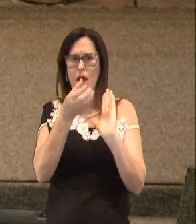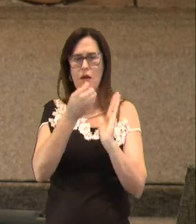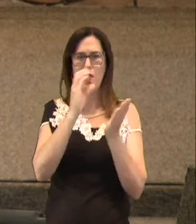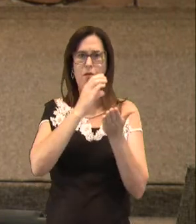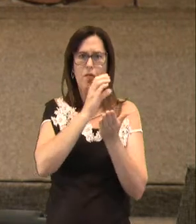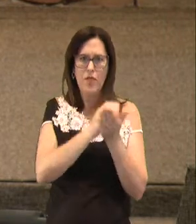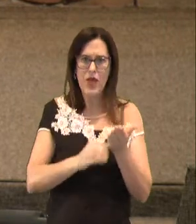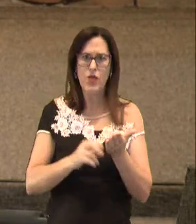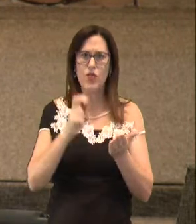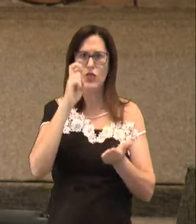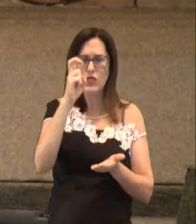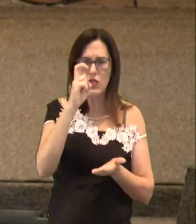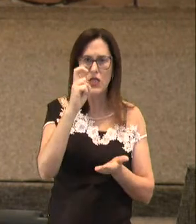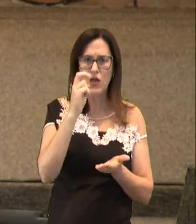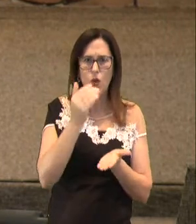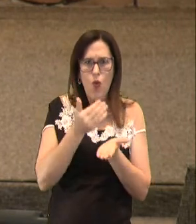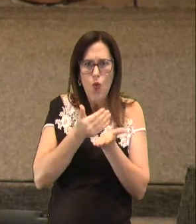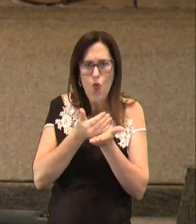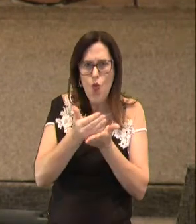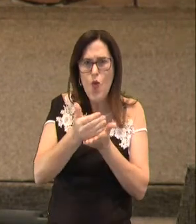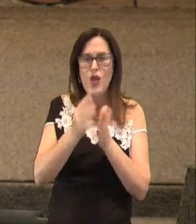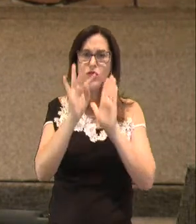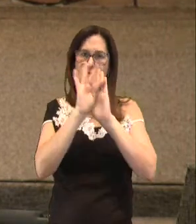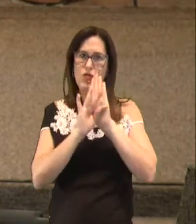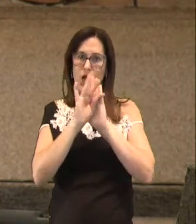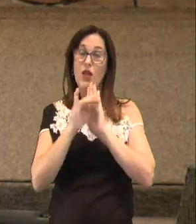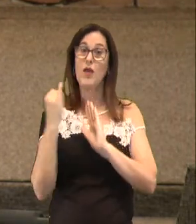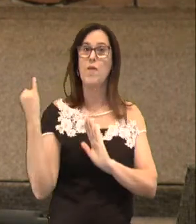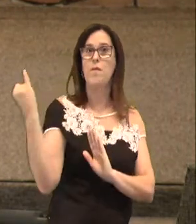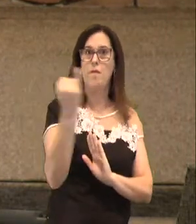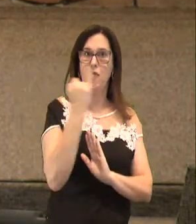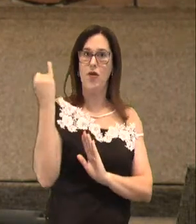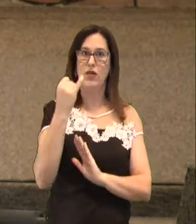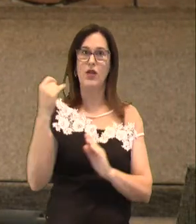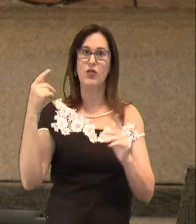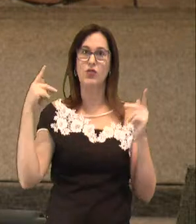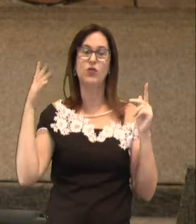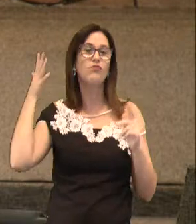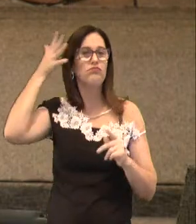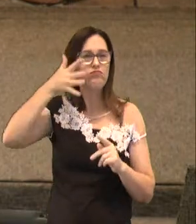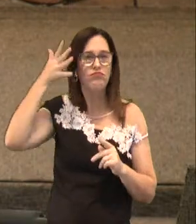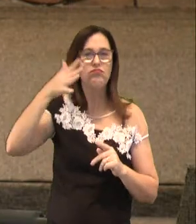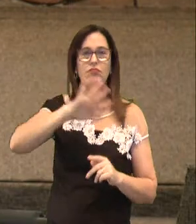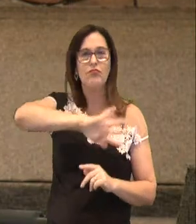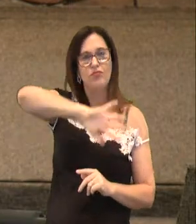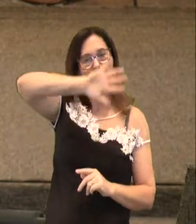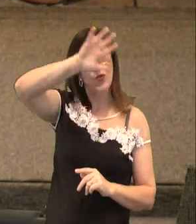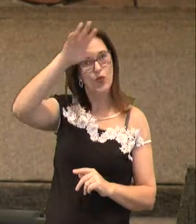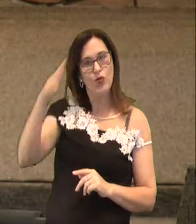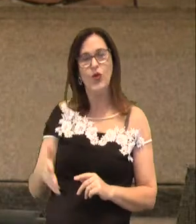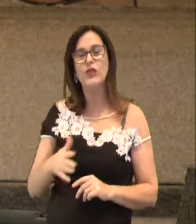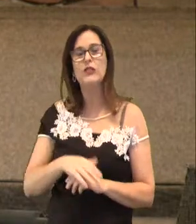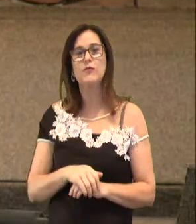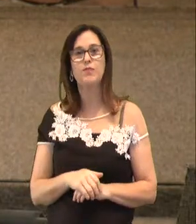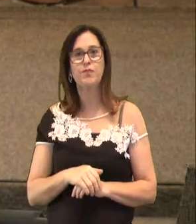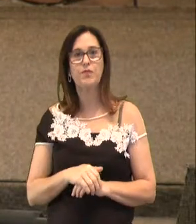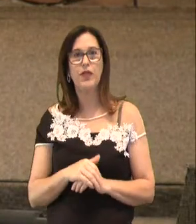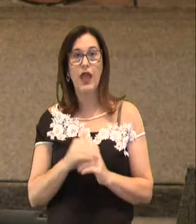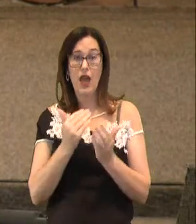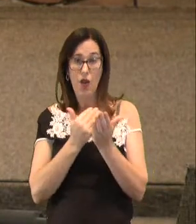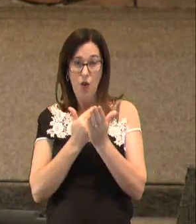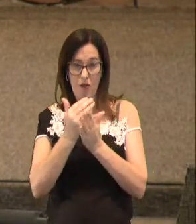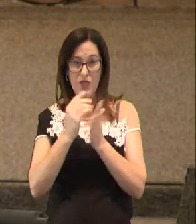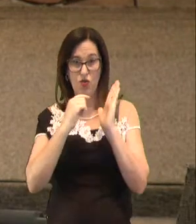o início desse trecho importante do Sermão do Monte, nós temos, a partir do verso